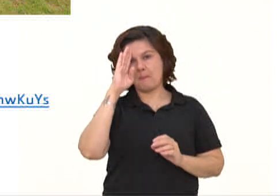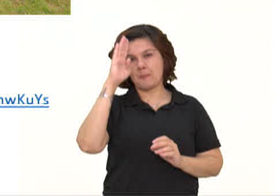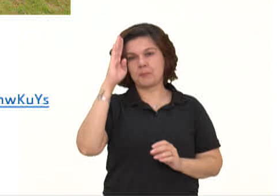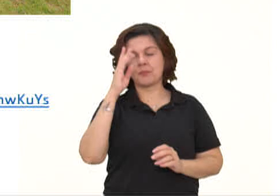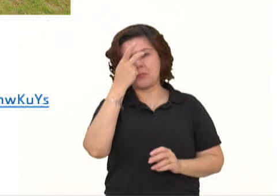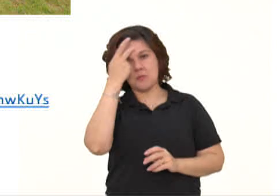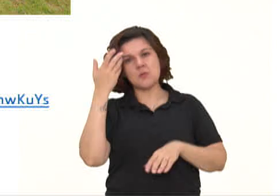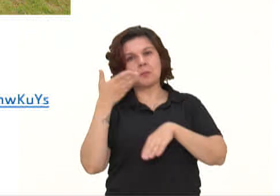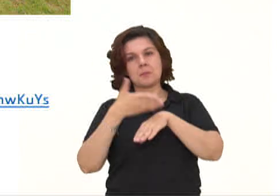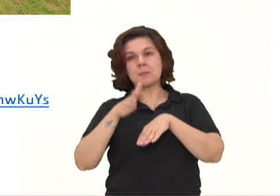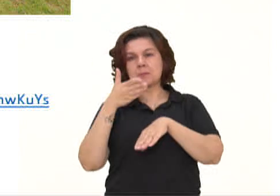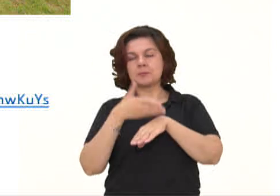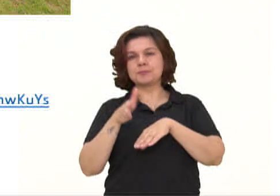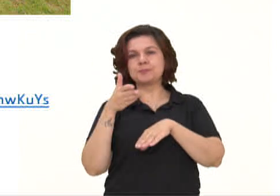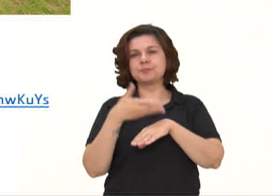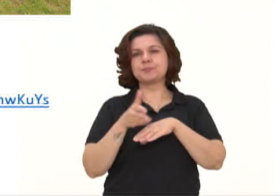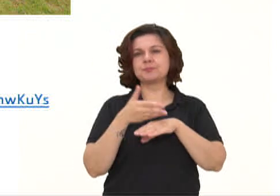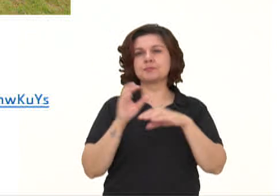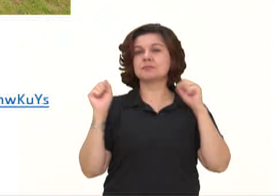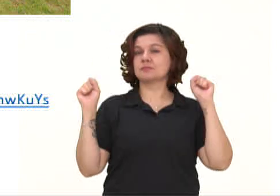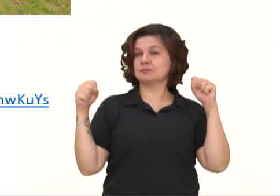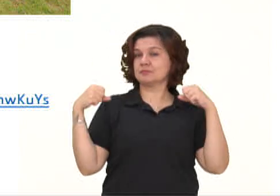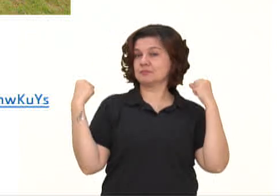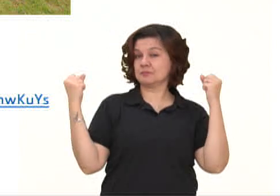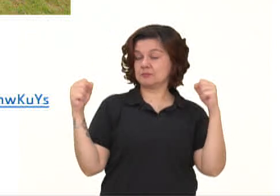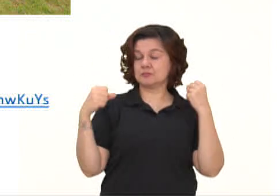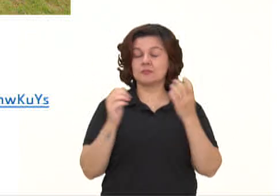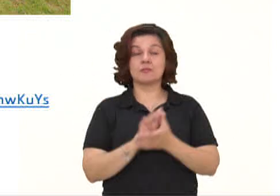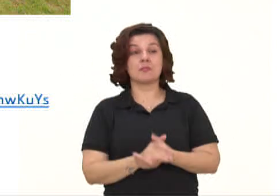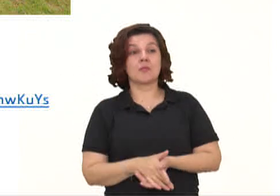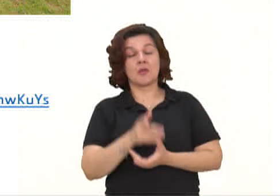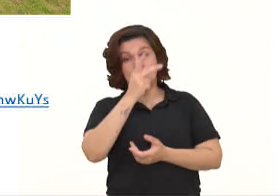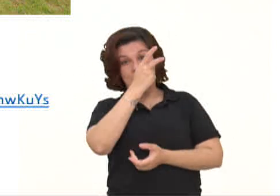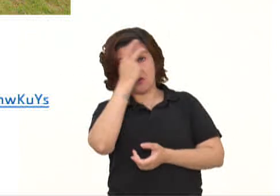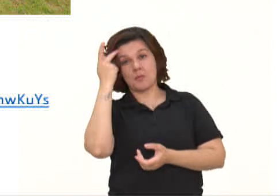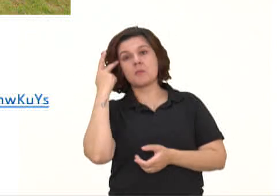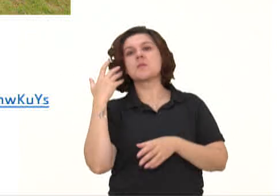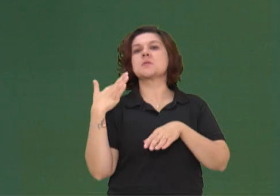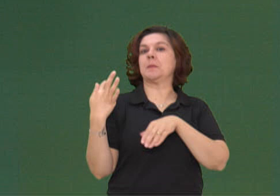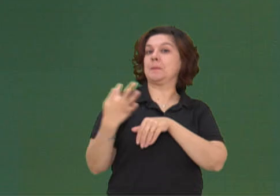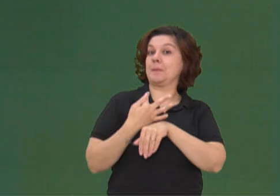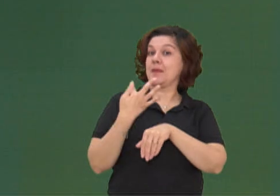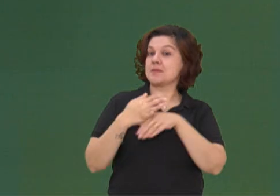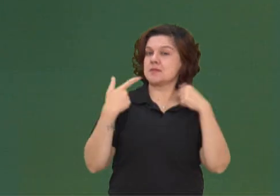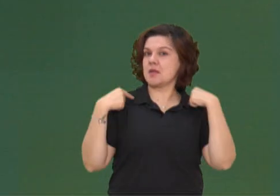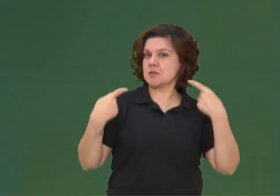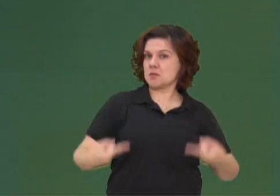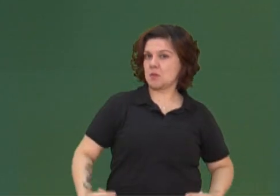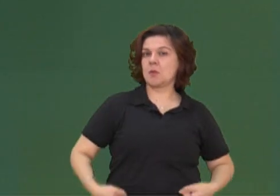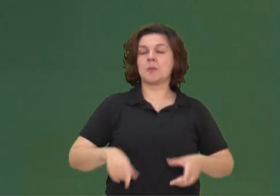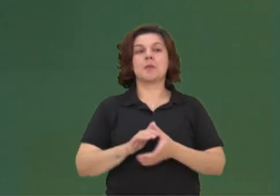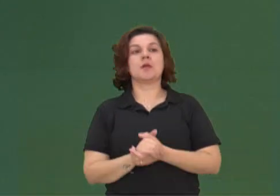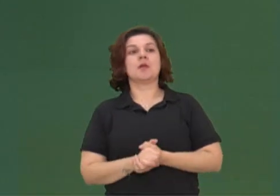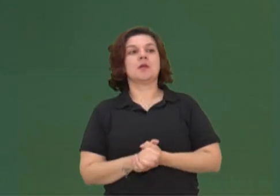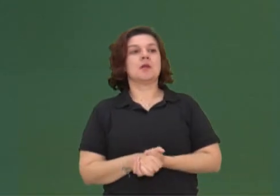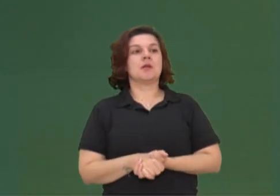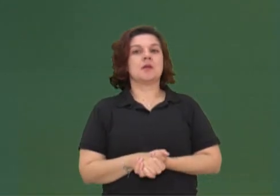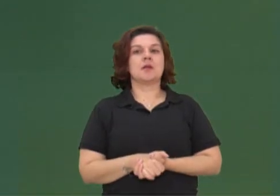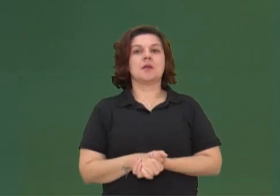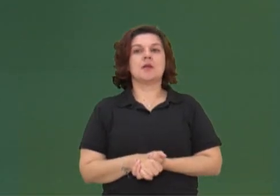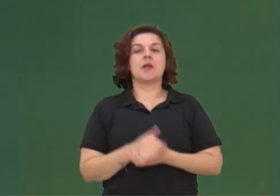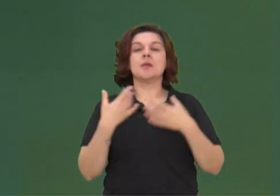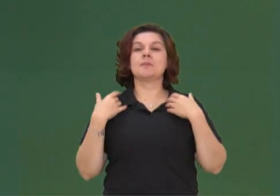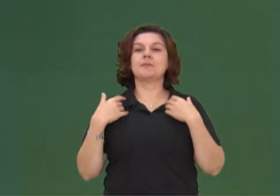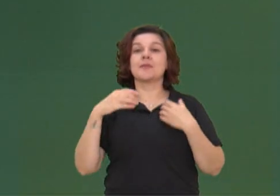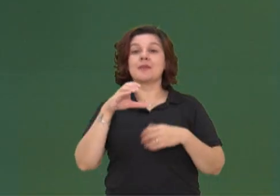ali algum tipo de prática corporal. Então, pessoas que buscam ali resistência corporal, buscam ali exercícios de